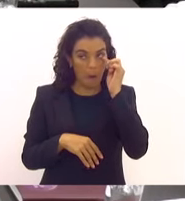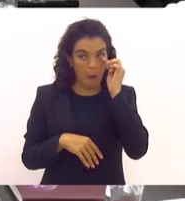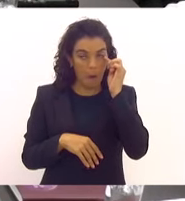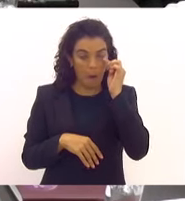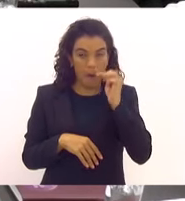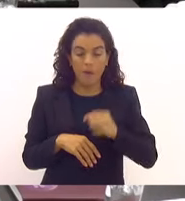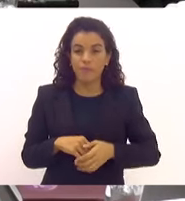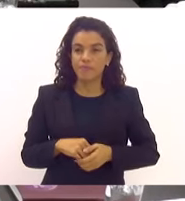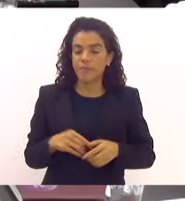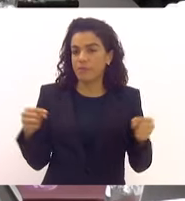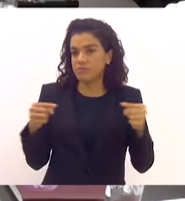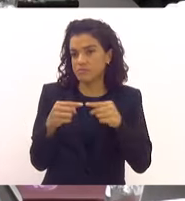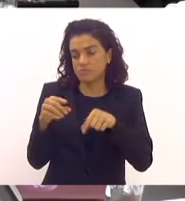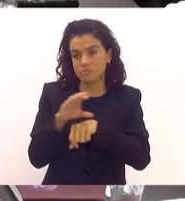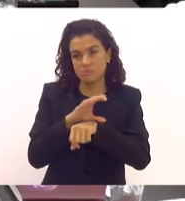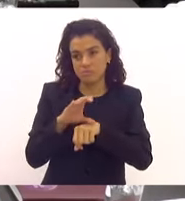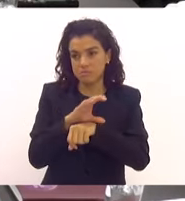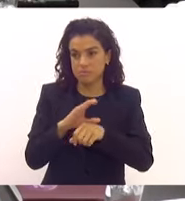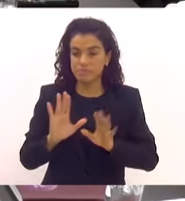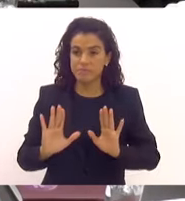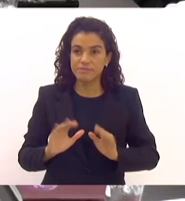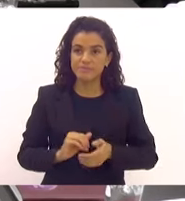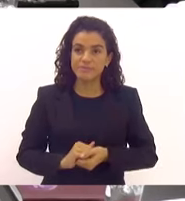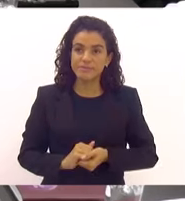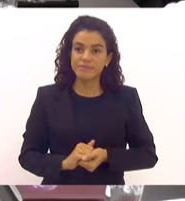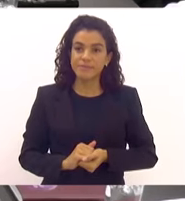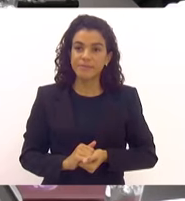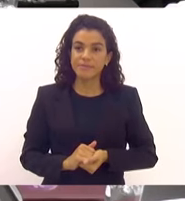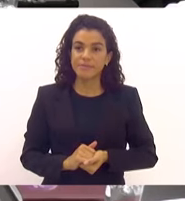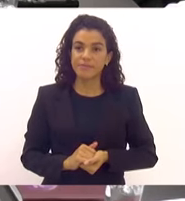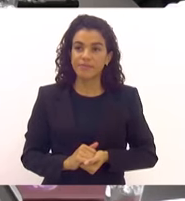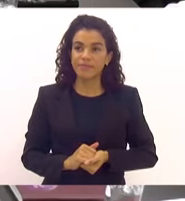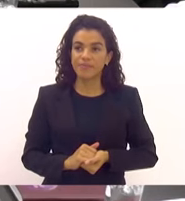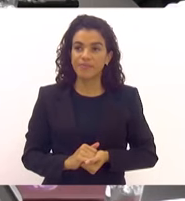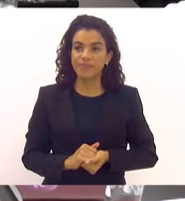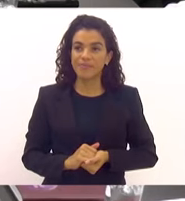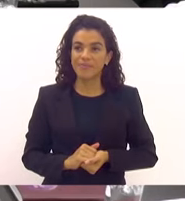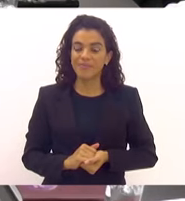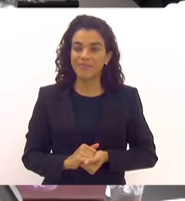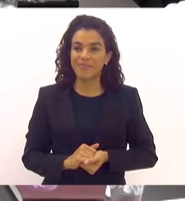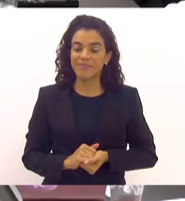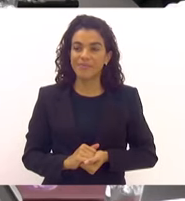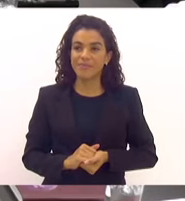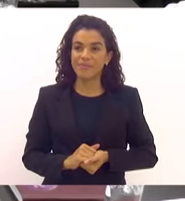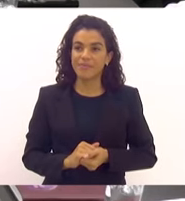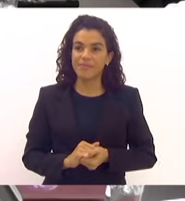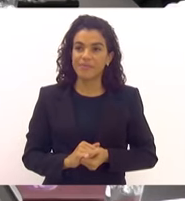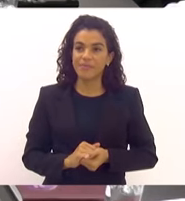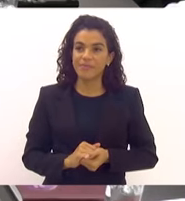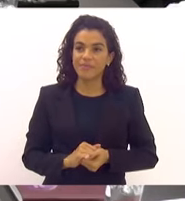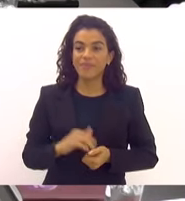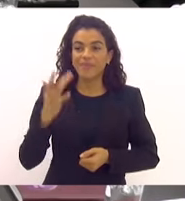divergência. Constitucionalidade. Quem é o autor da divergência? Foi Luiz Paulo.